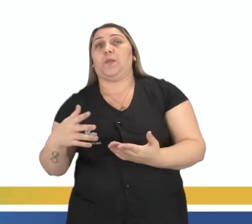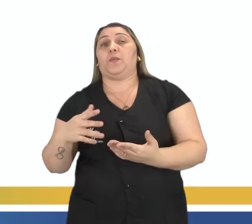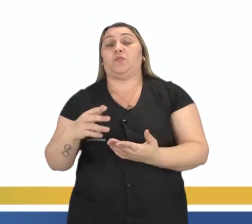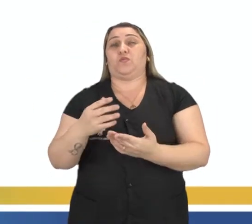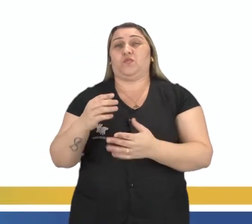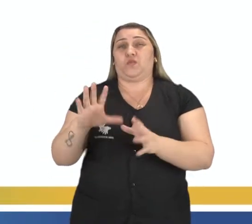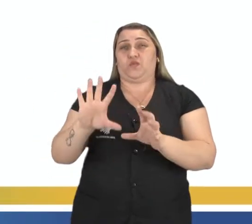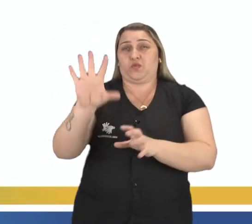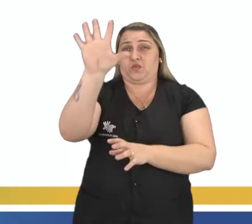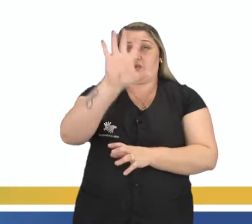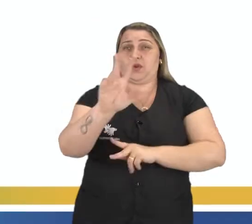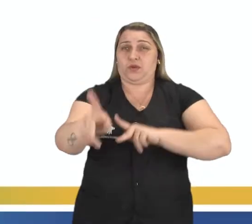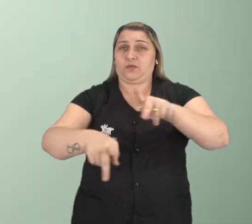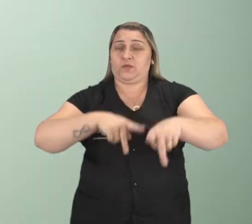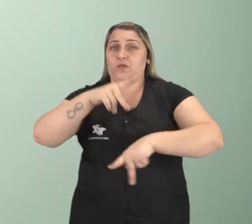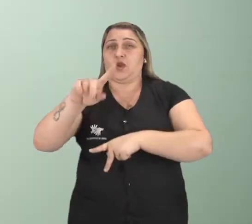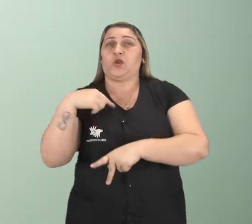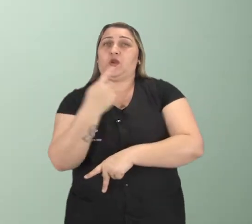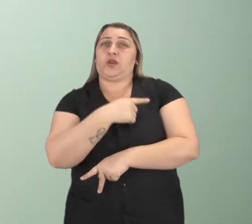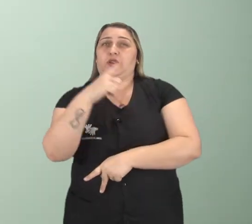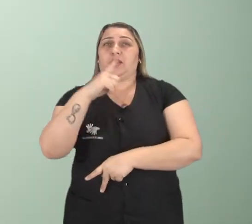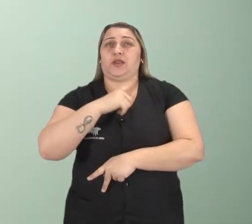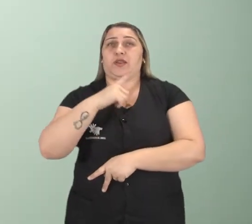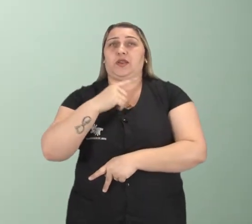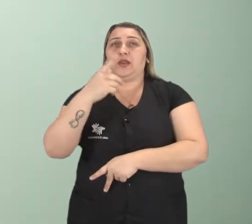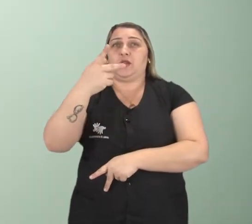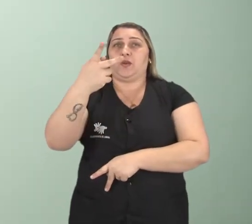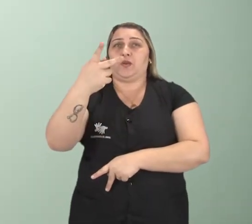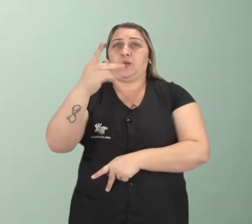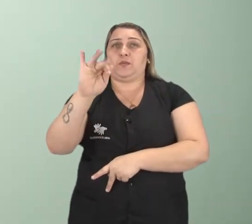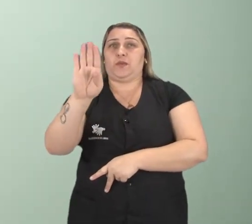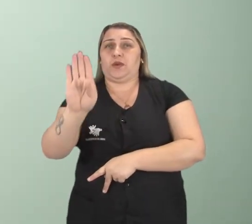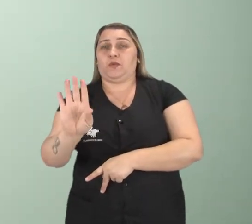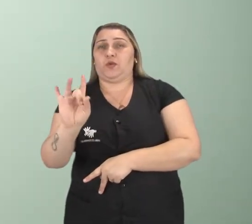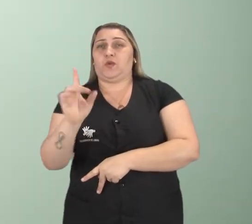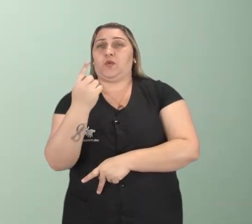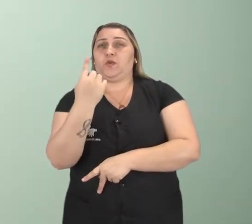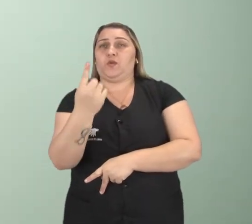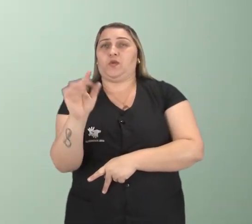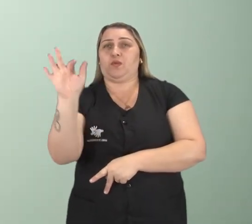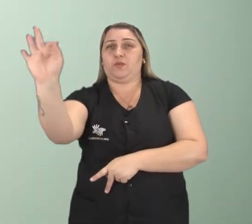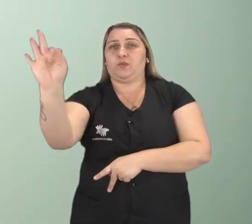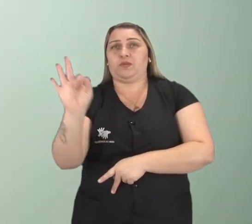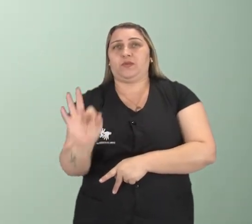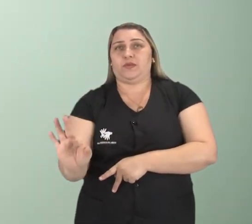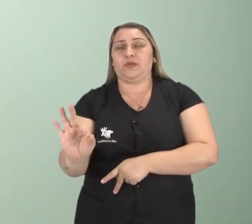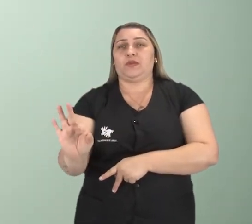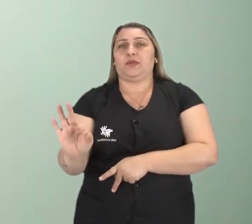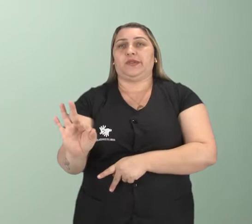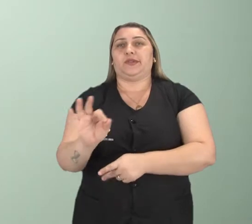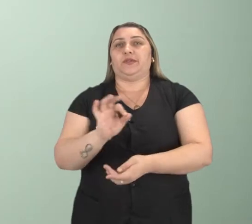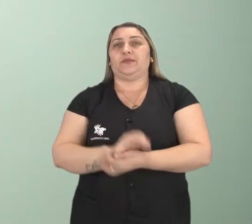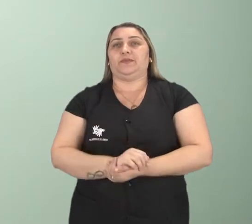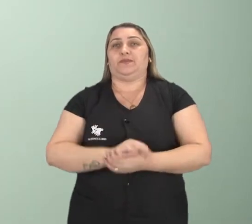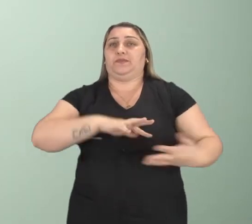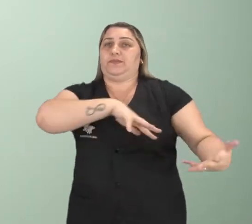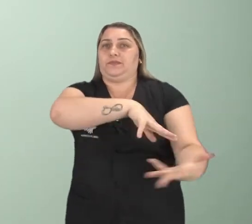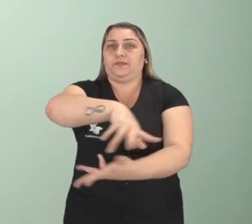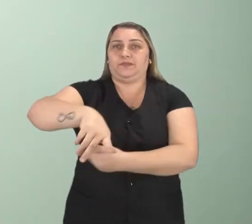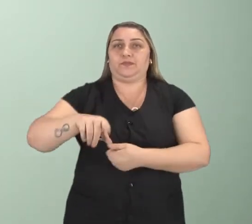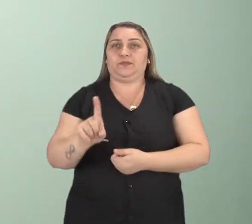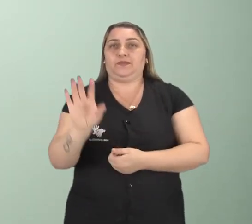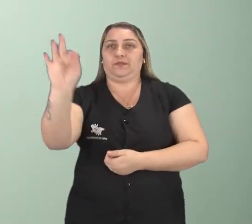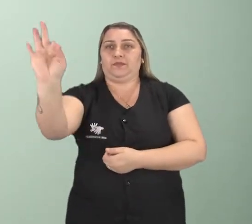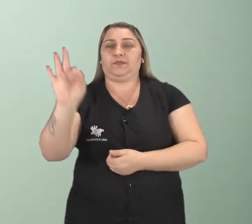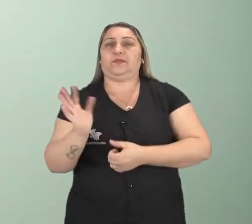um continente populoso, a gente tem um PIB somente de 1%, né? Um PIB mundial de